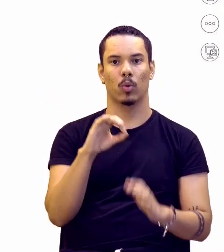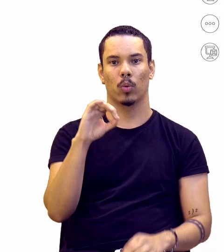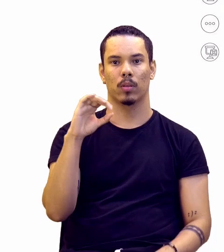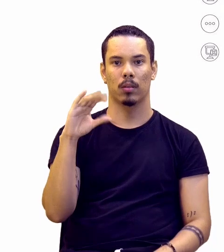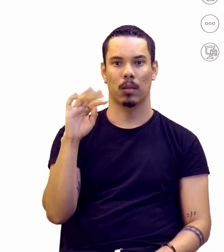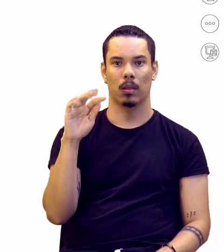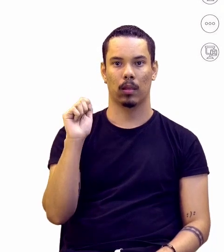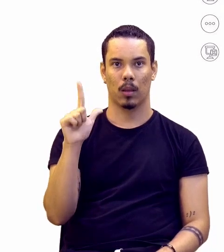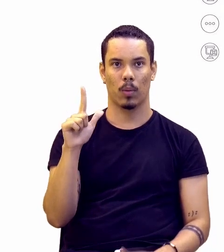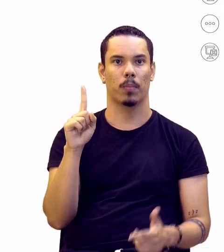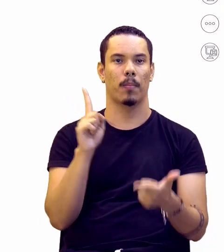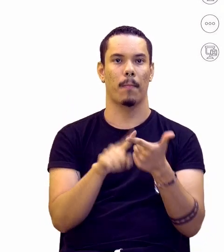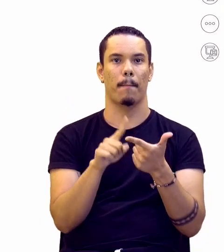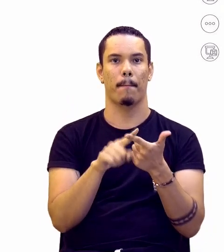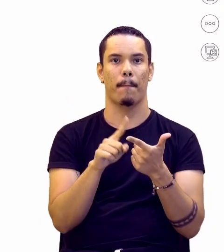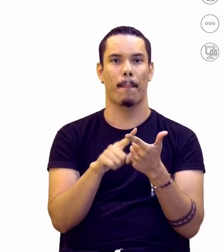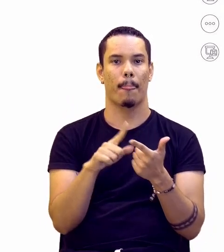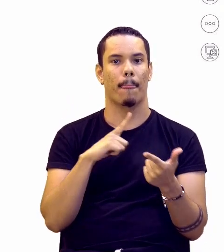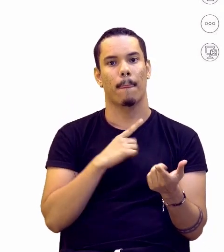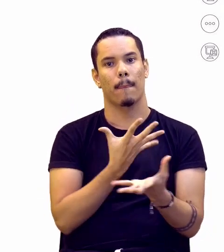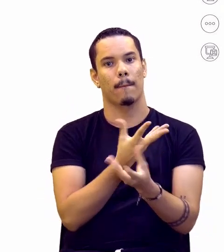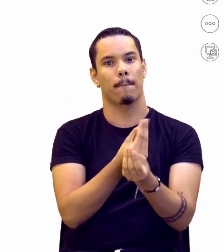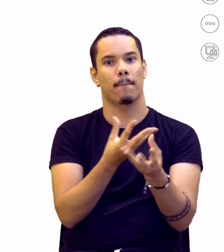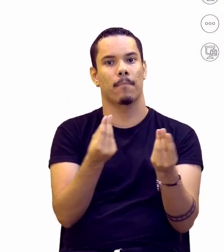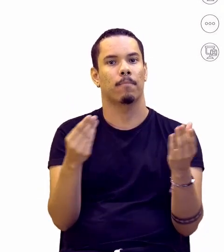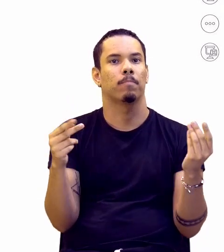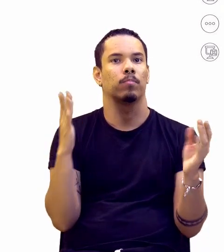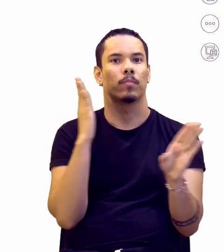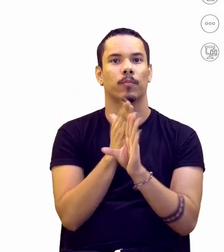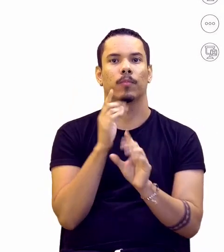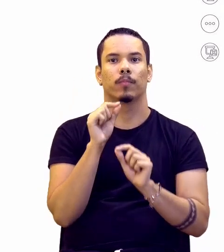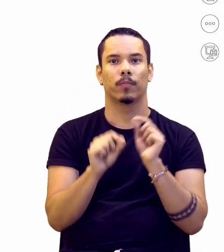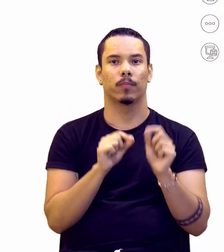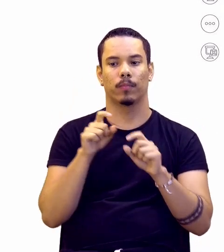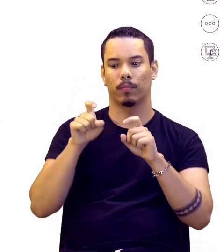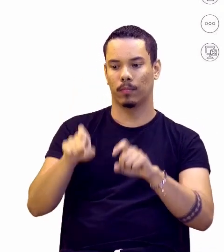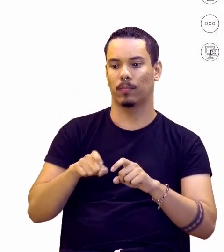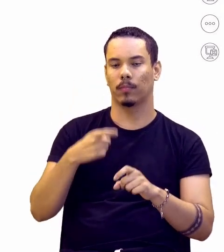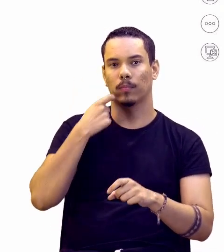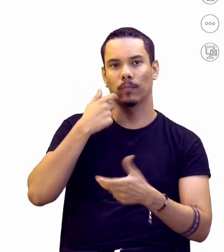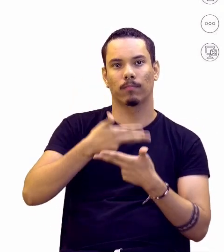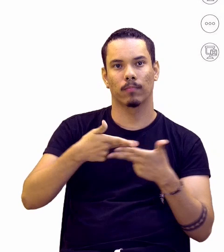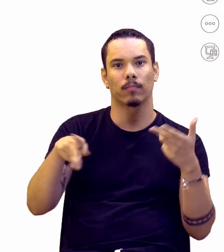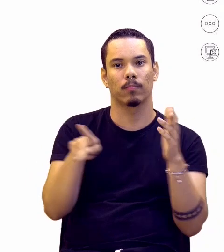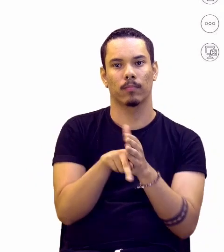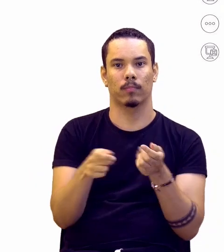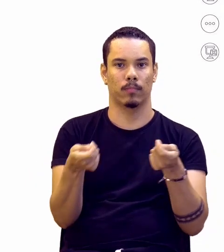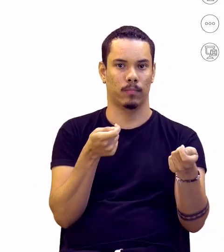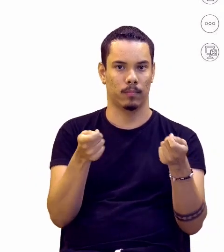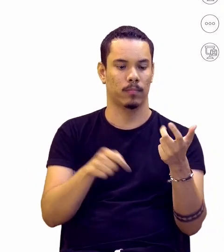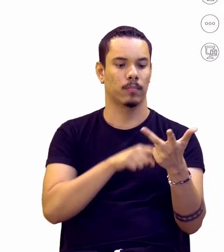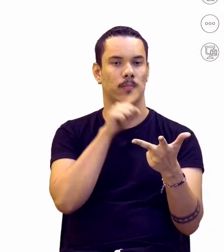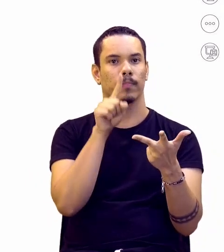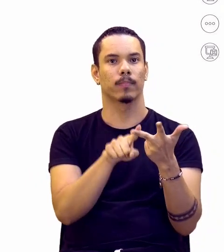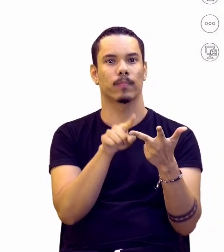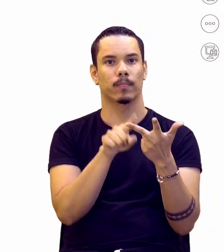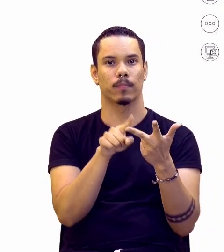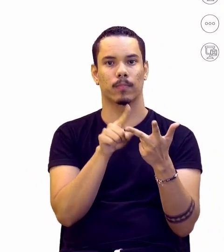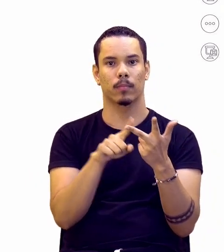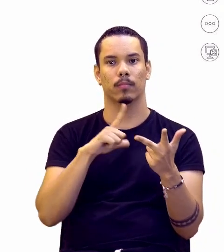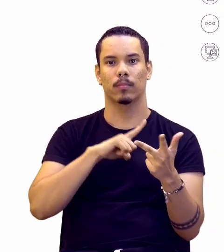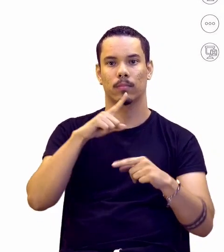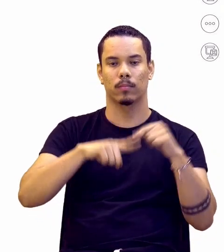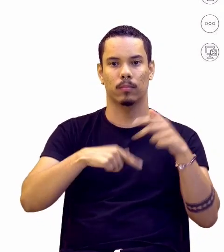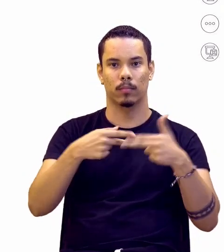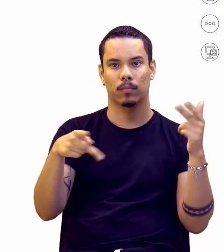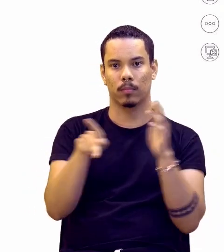B. Surto demográfico em função da agropecuária e dos garimpos. C. Obtenção de terras